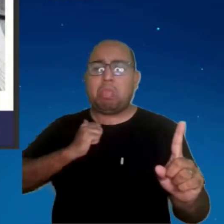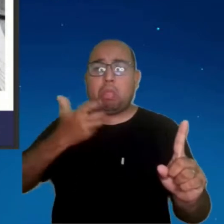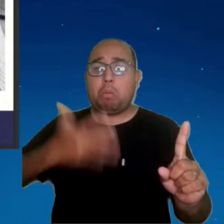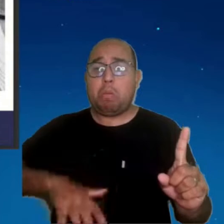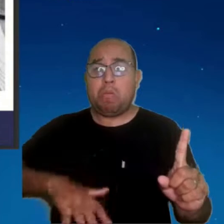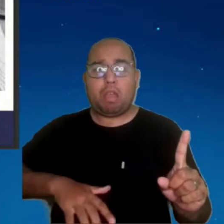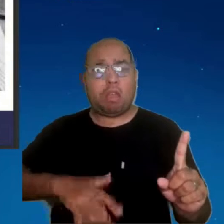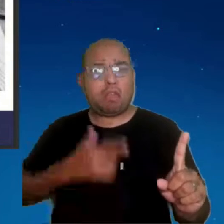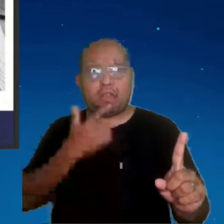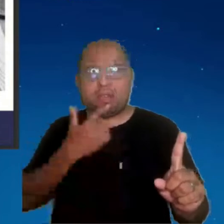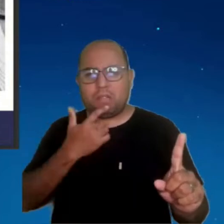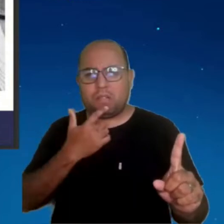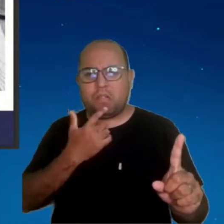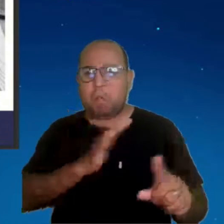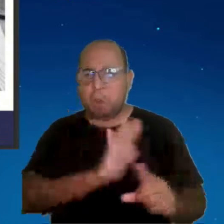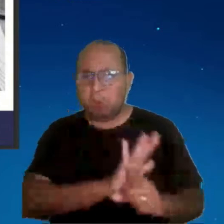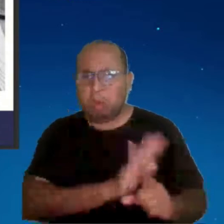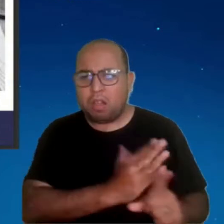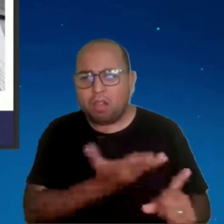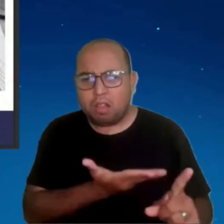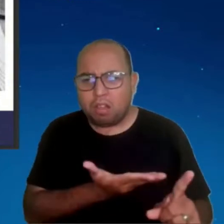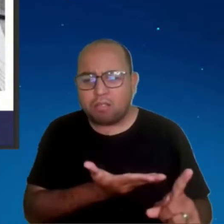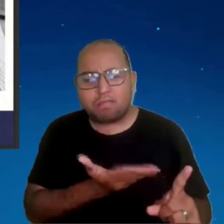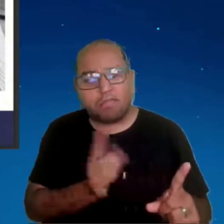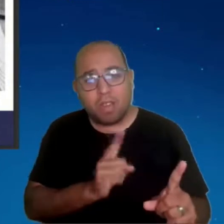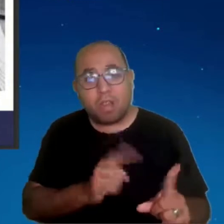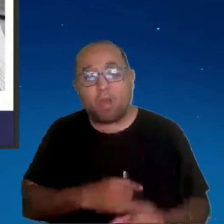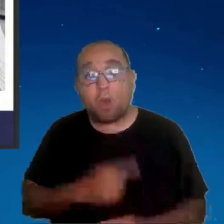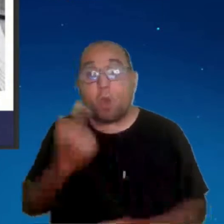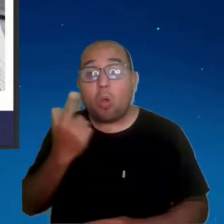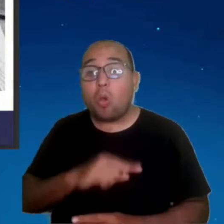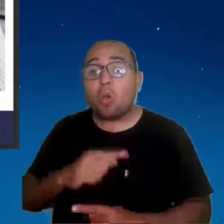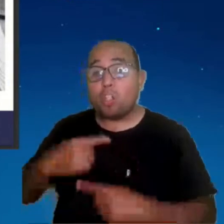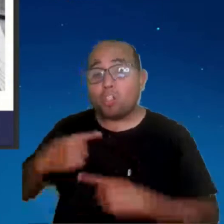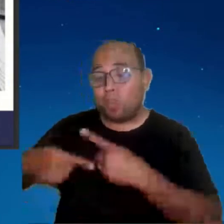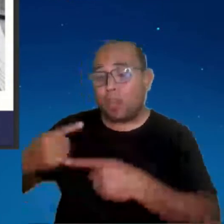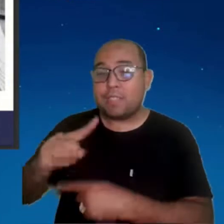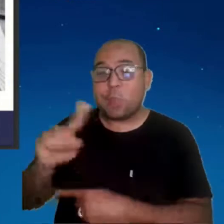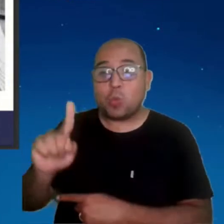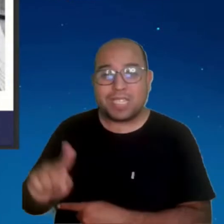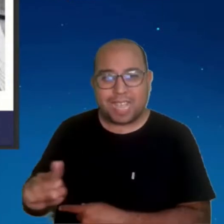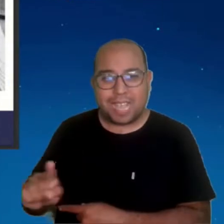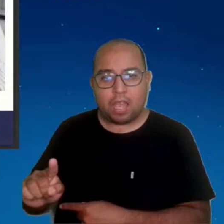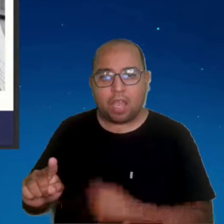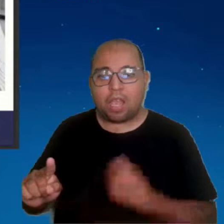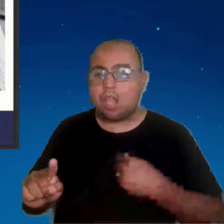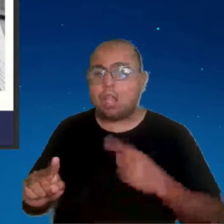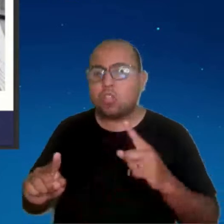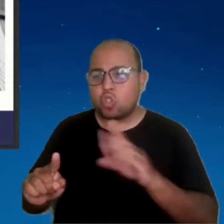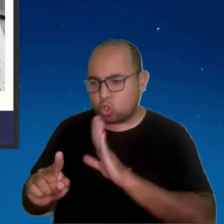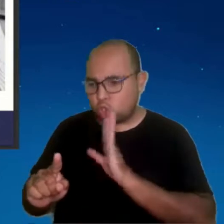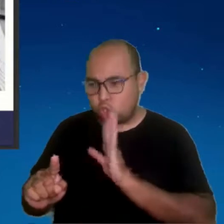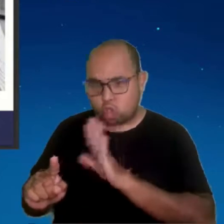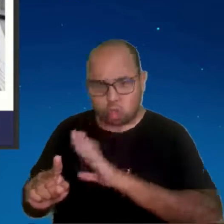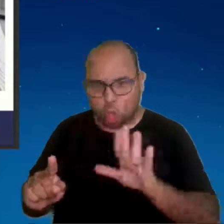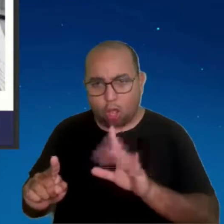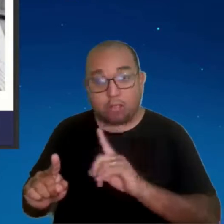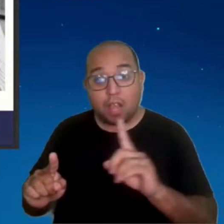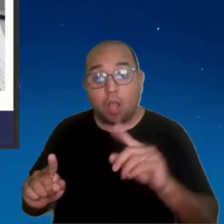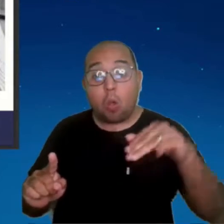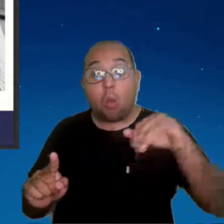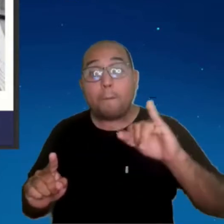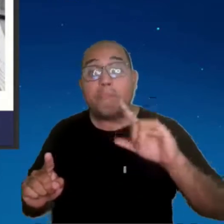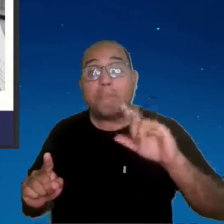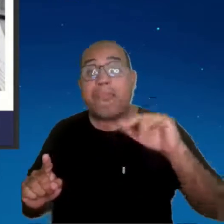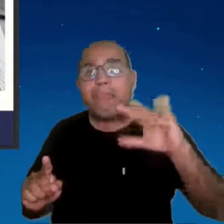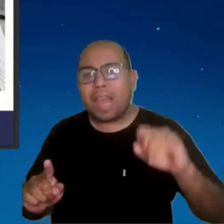tem que conquistar, não é só a geração Z, não. Os milênios estão voltando para o mercado, né? Como eu, que tenho 62